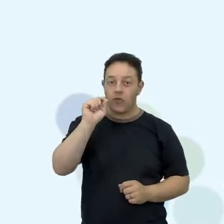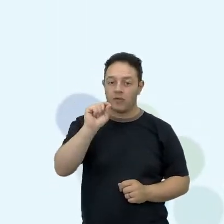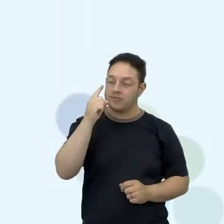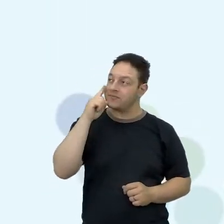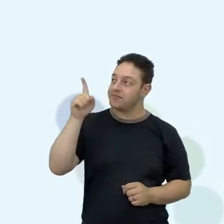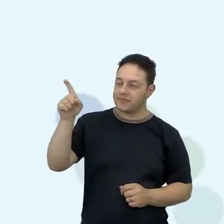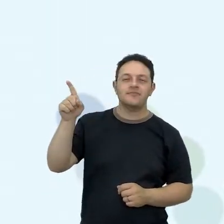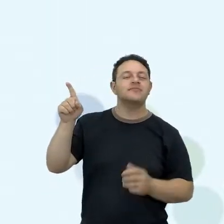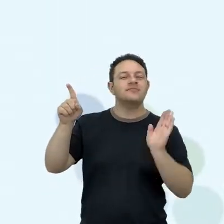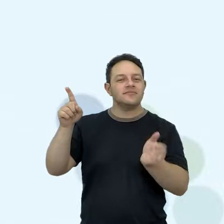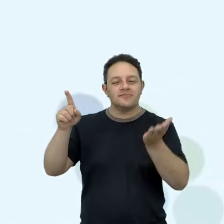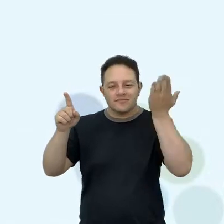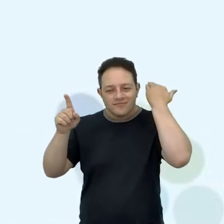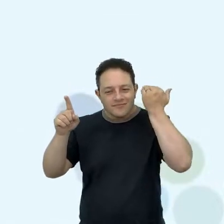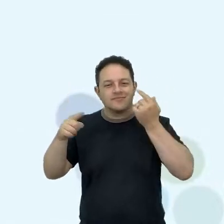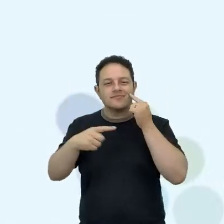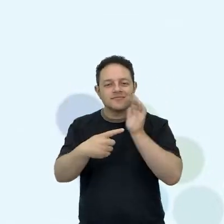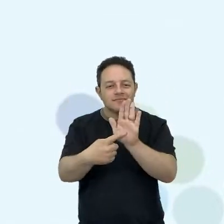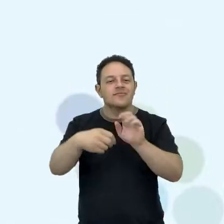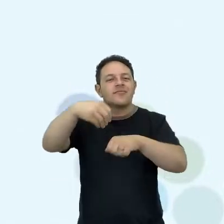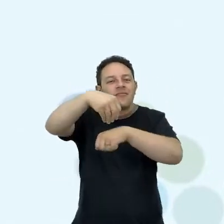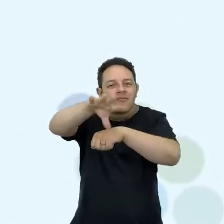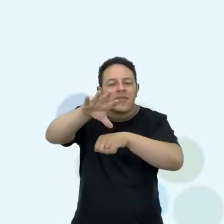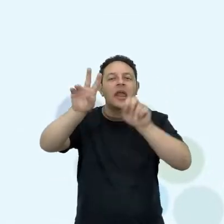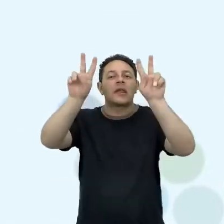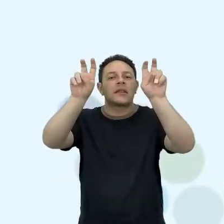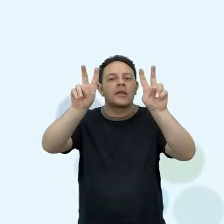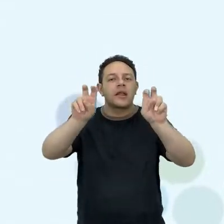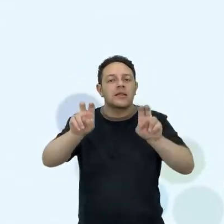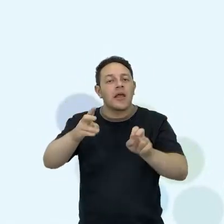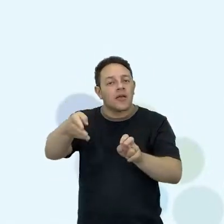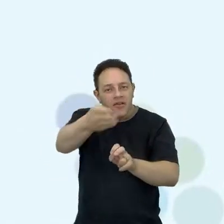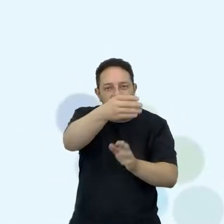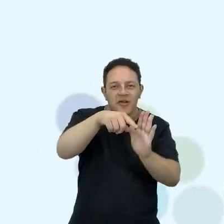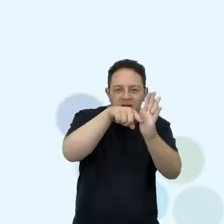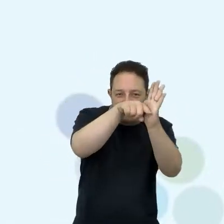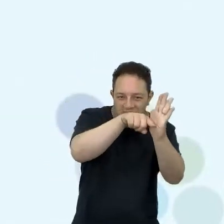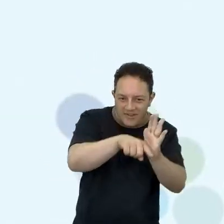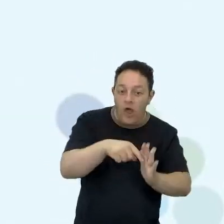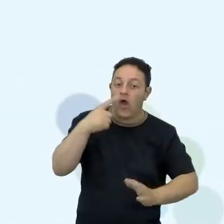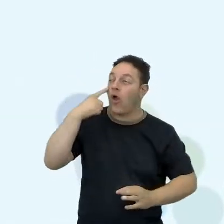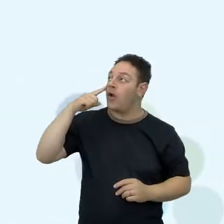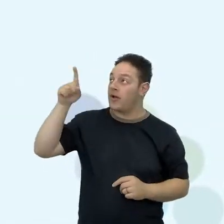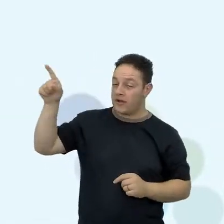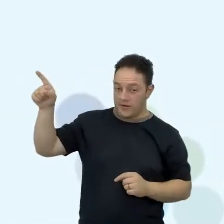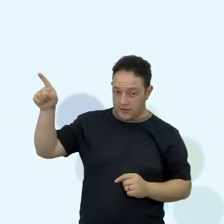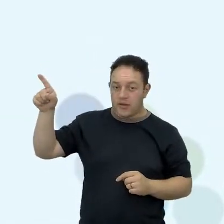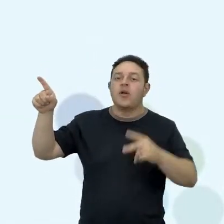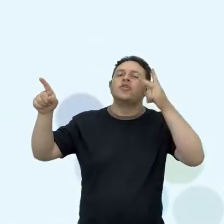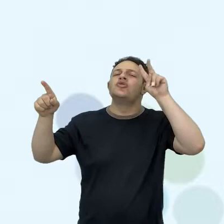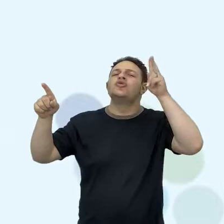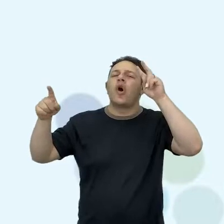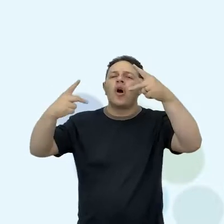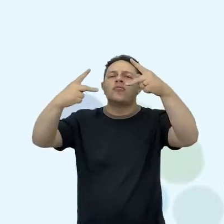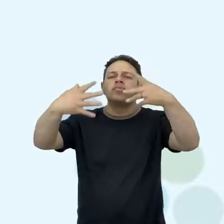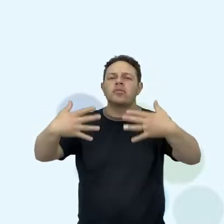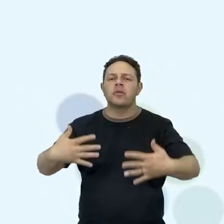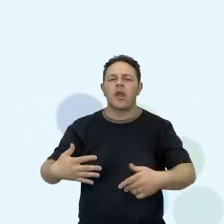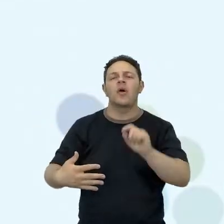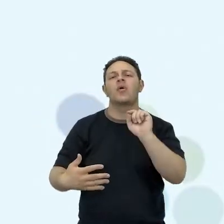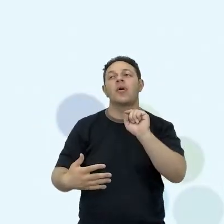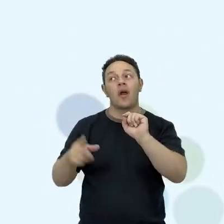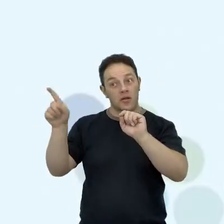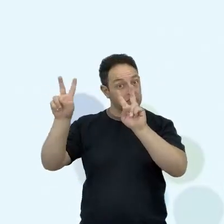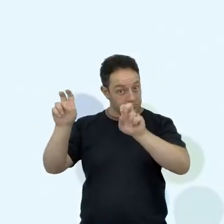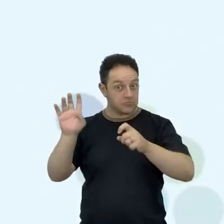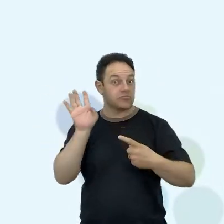Eu passei para vocês umas dicas de temas para pesquisa. Tá. Então tá aparecendo na tela, História da Programação, que é um tema